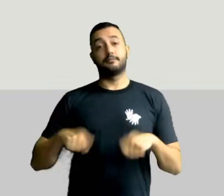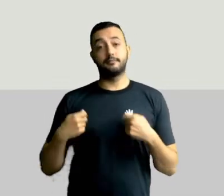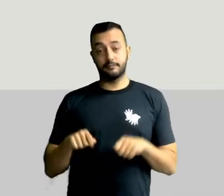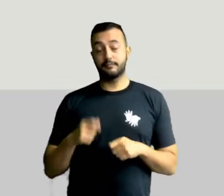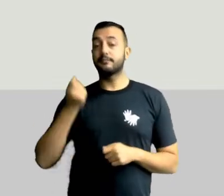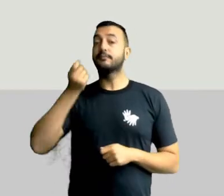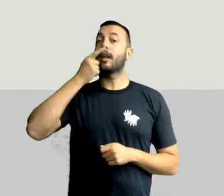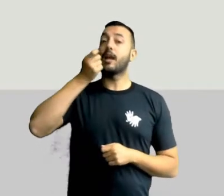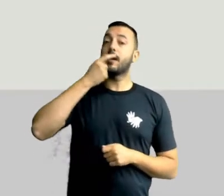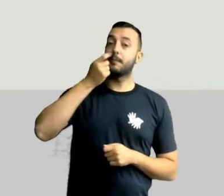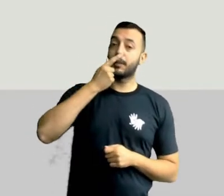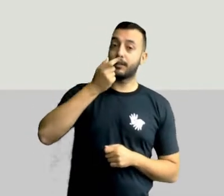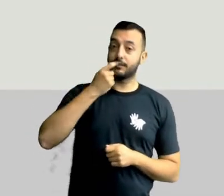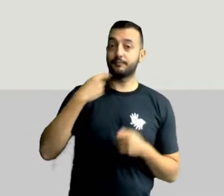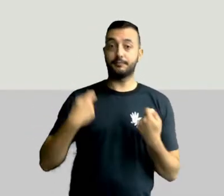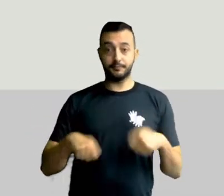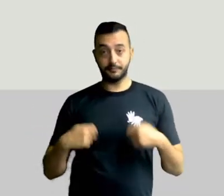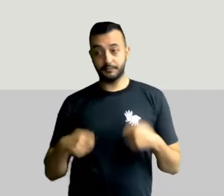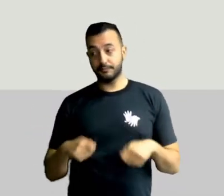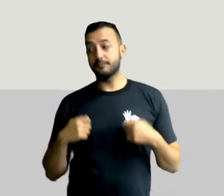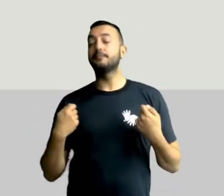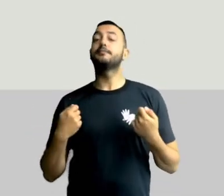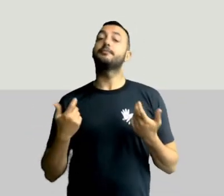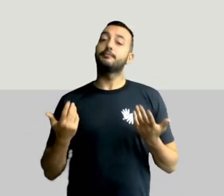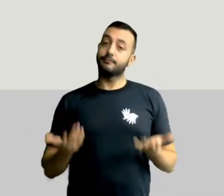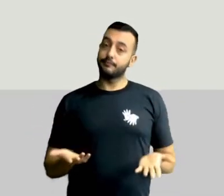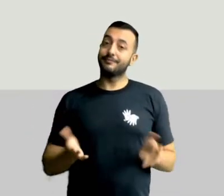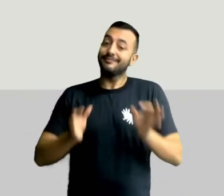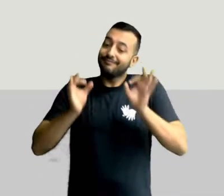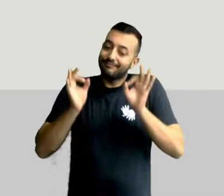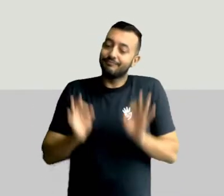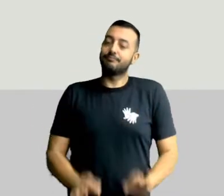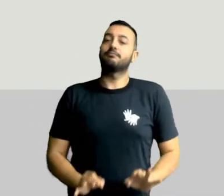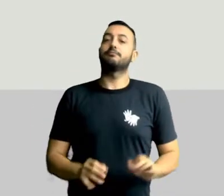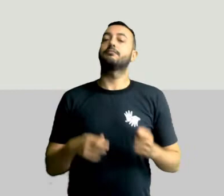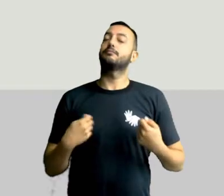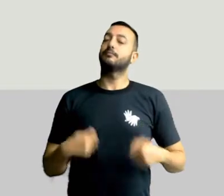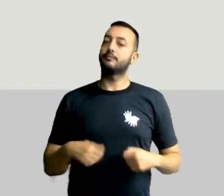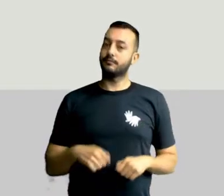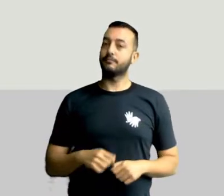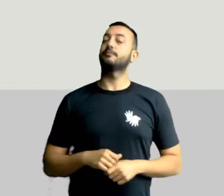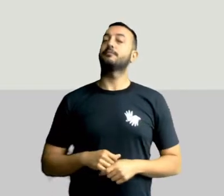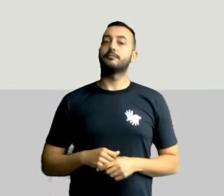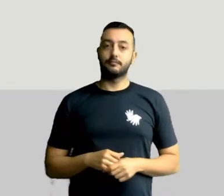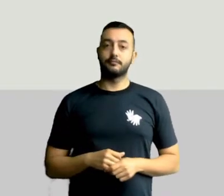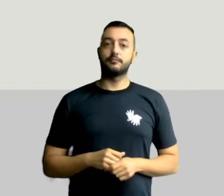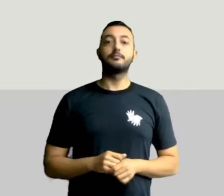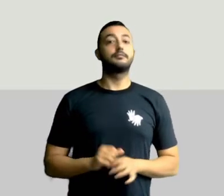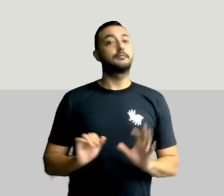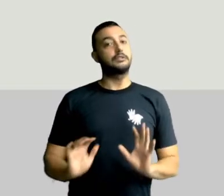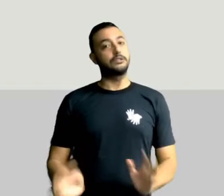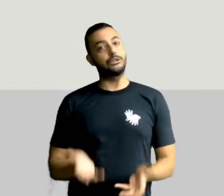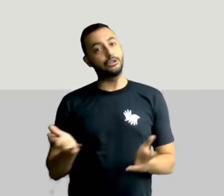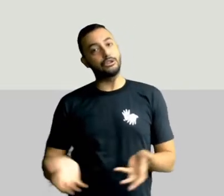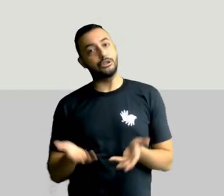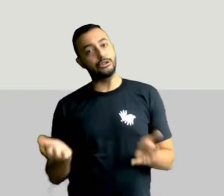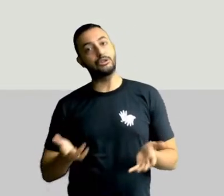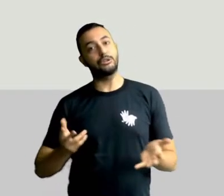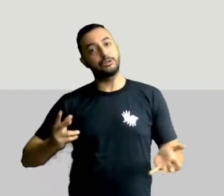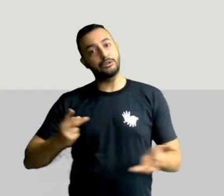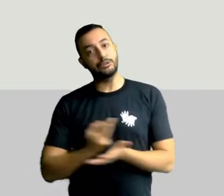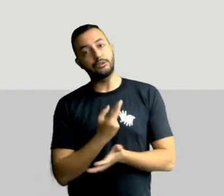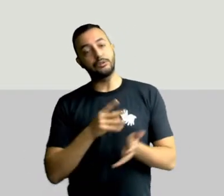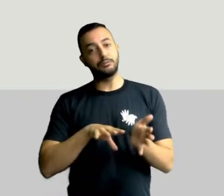quando precisarmos tomarmos antibióticos, nós tomamos antibióticos da maneira correta para que não possamos estimular